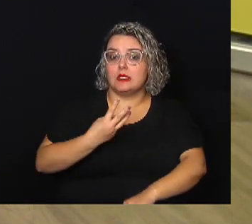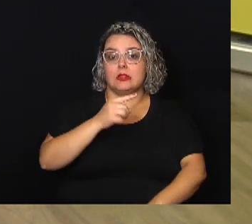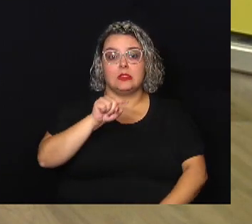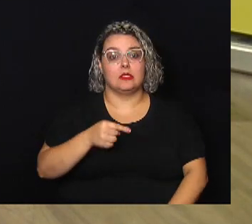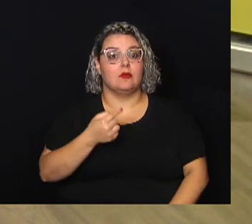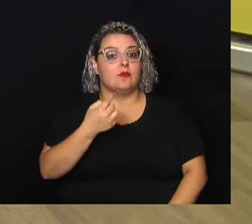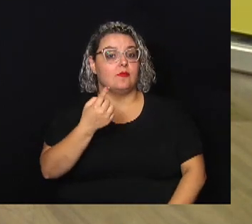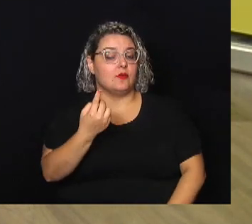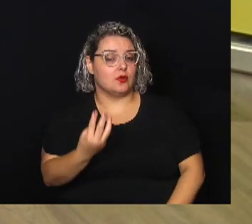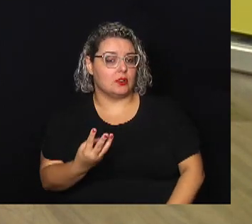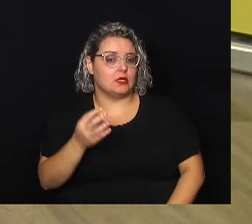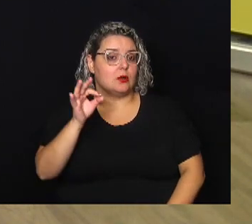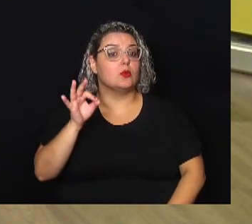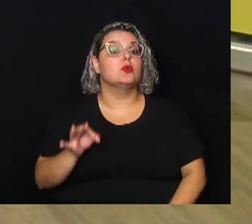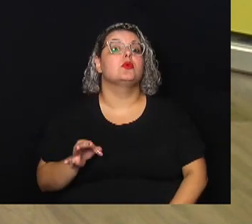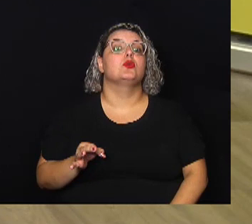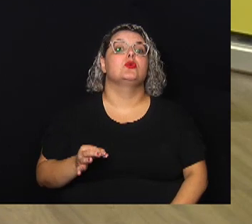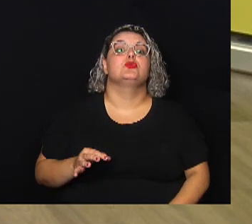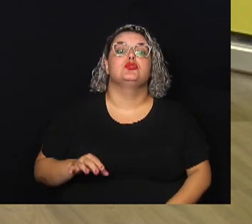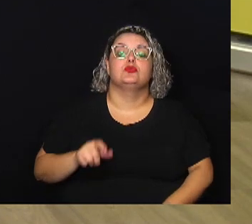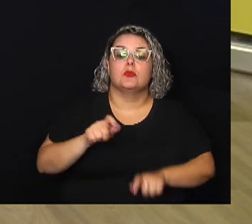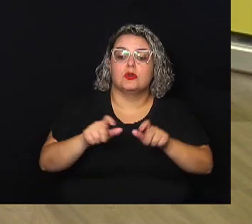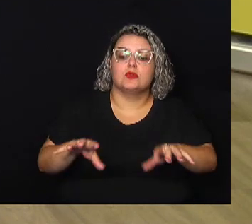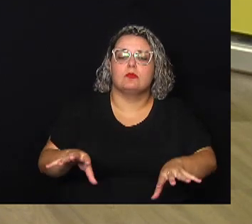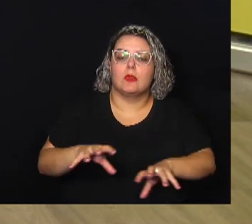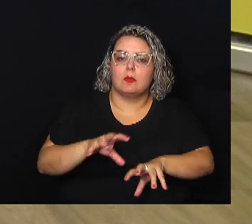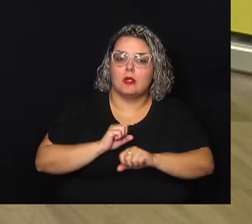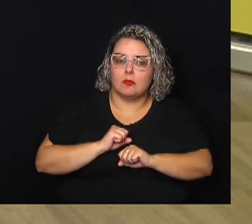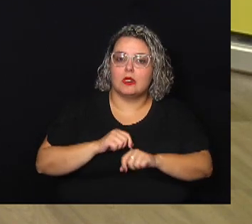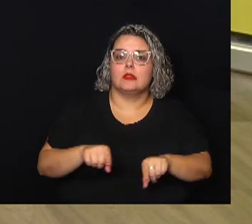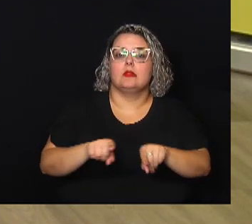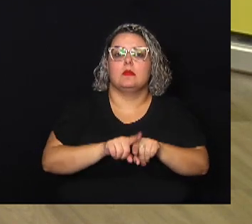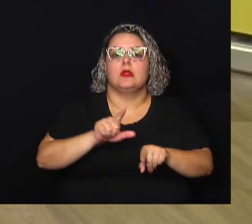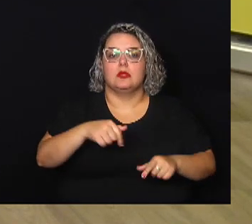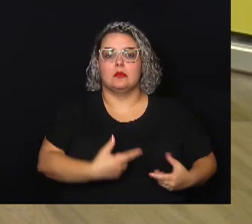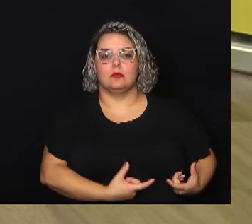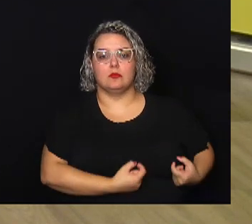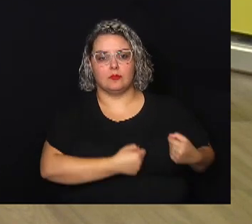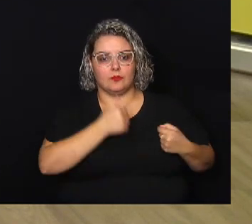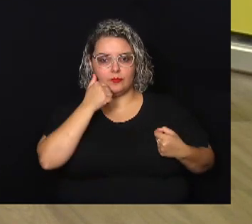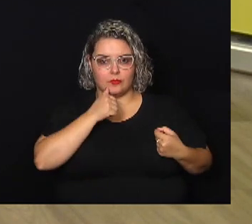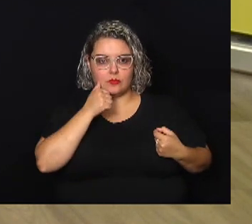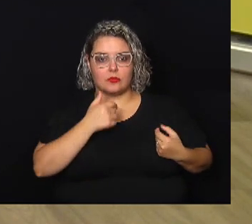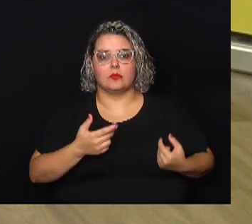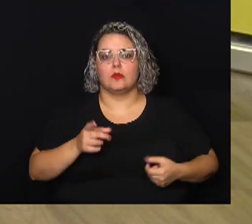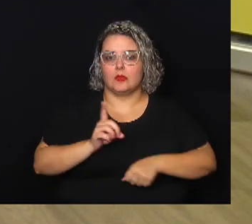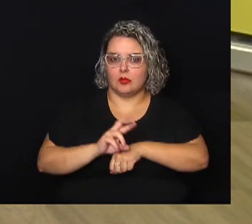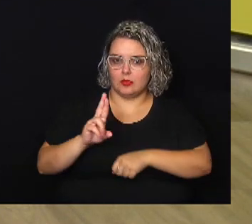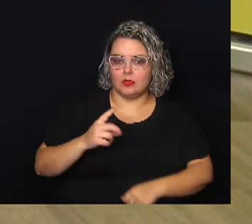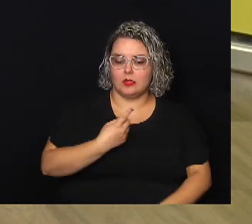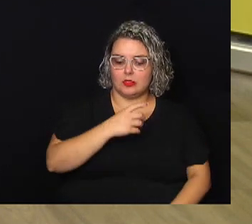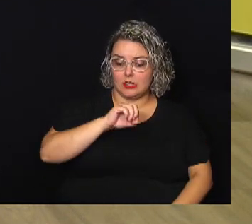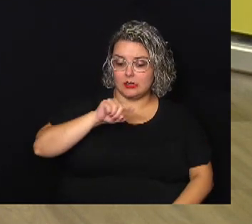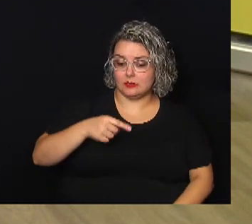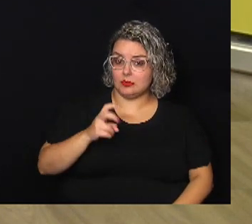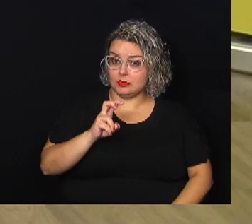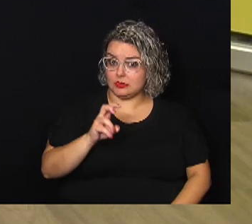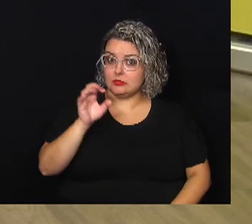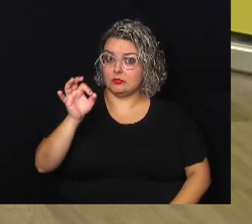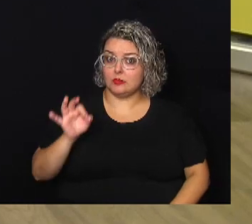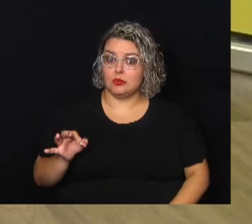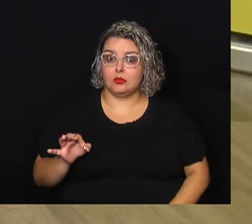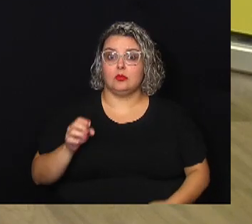31,3% do total de casos, seguido pelos de mama feminina, que o doutor falou, né, 10,5% dos